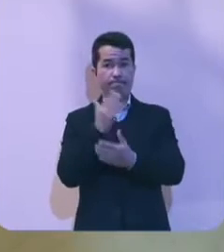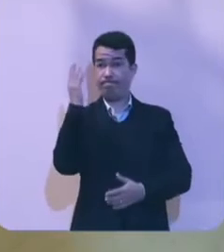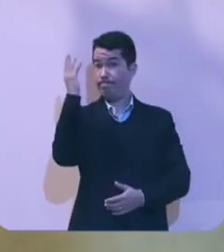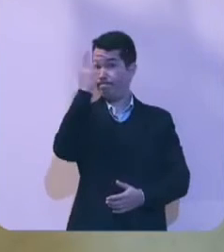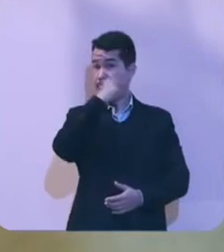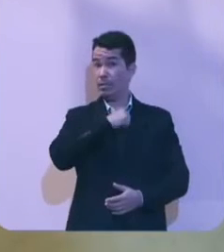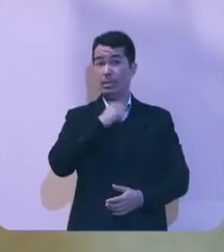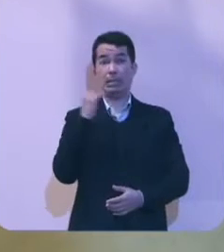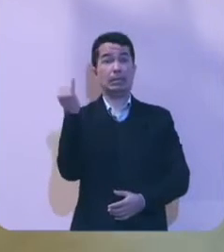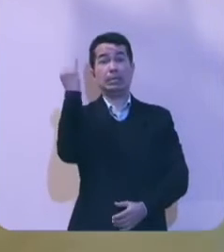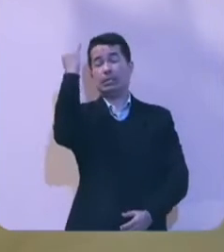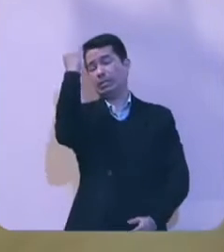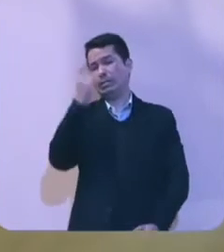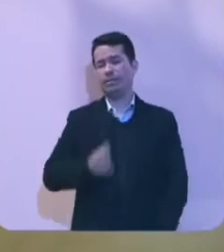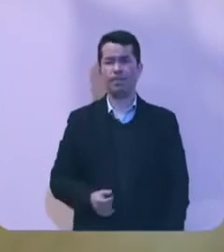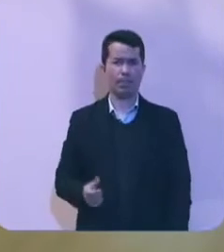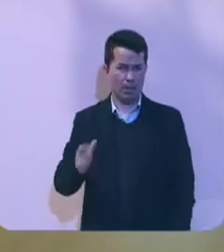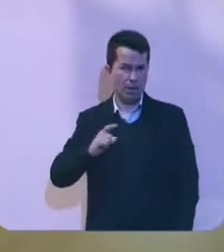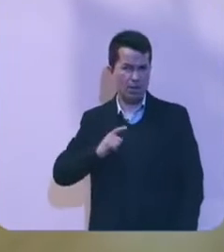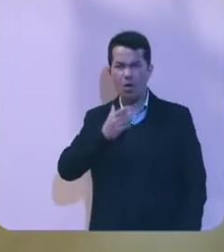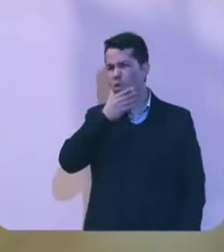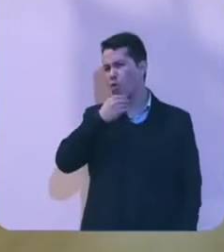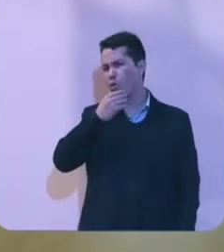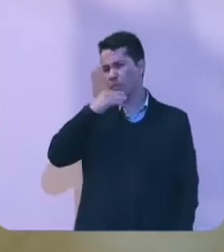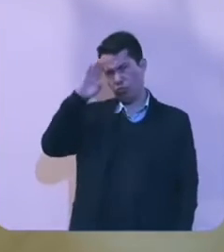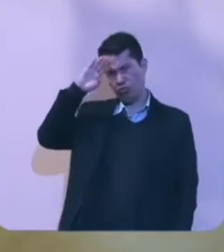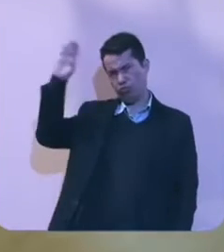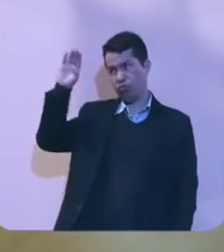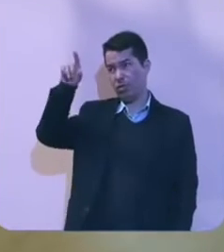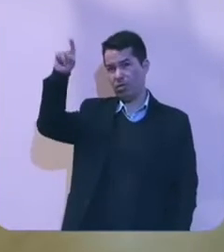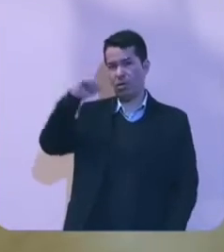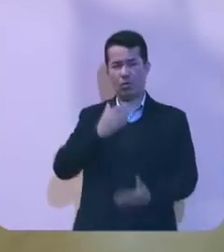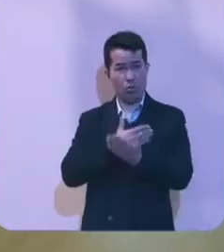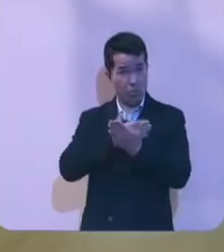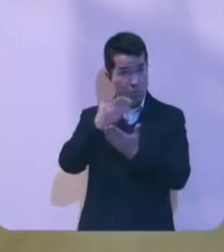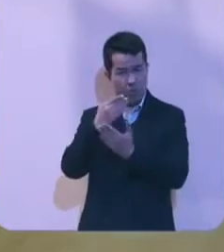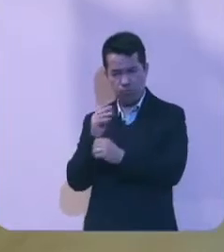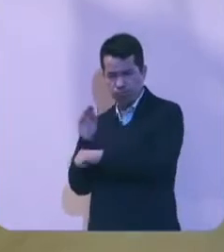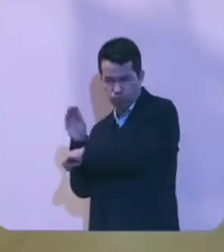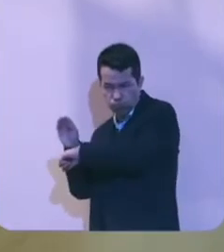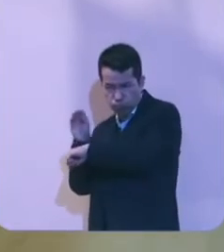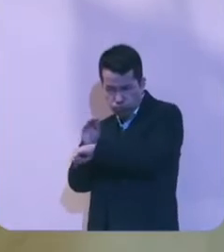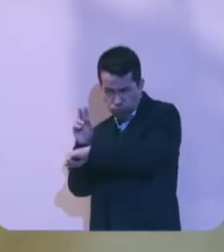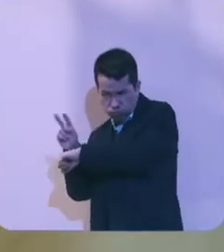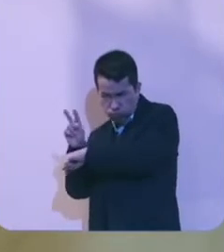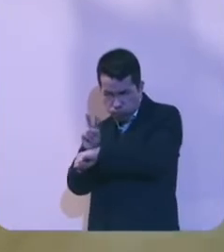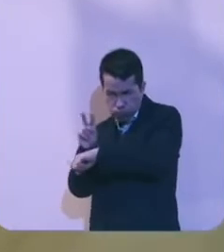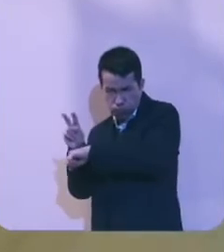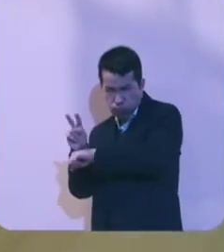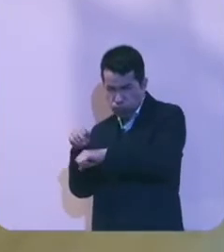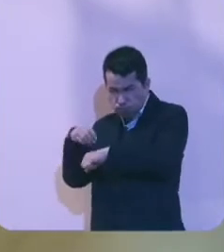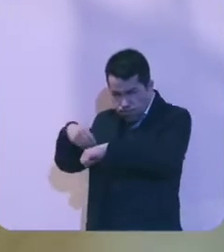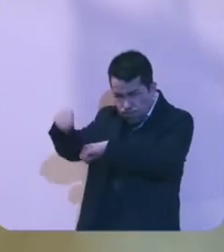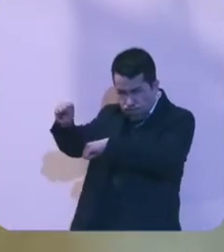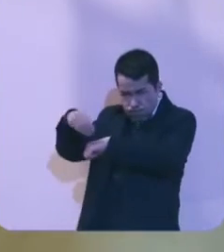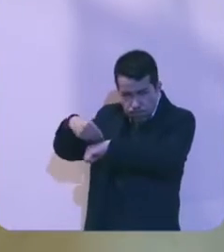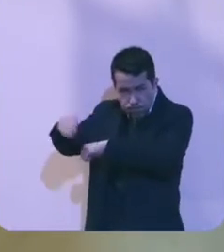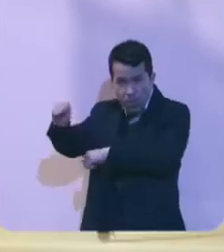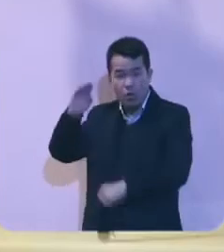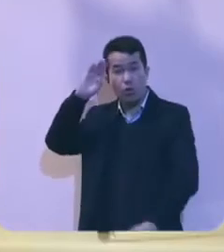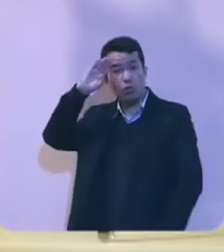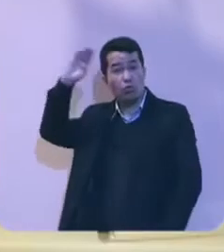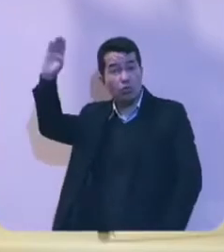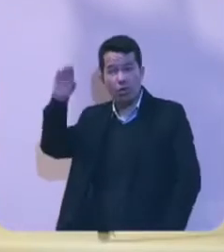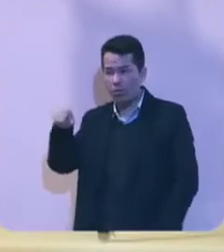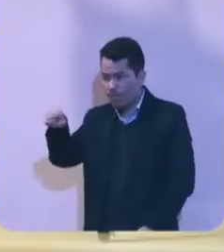daqueles soldados que estavam em missão, ele começou a trabalhar essa ideia do louvor a Deus, crendo no poder de